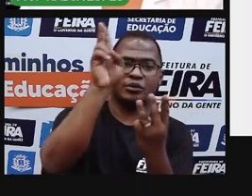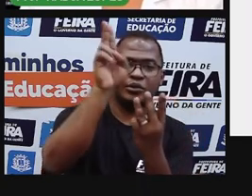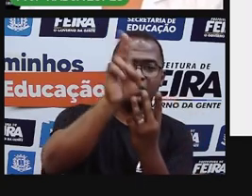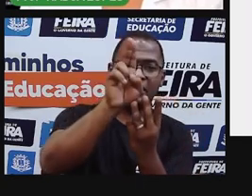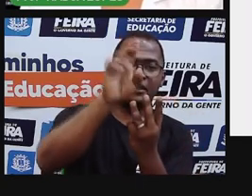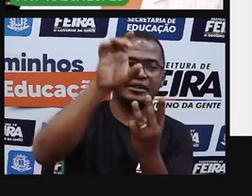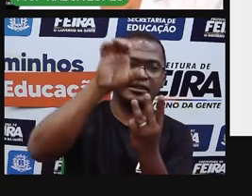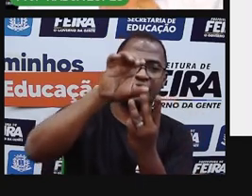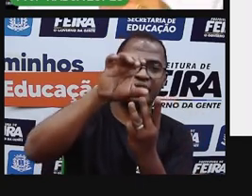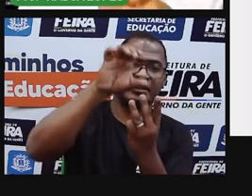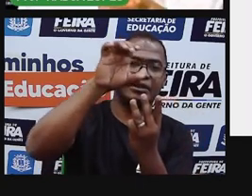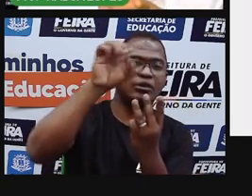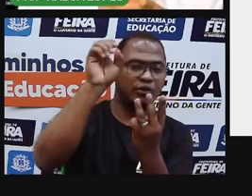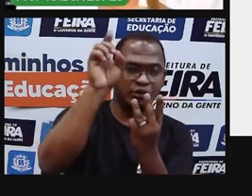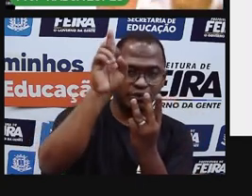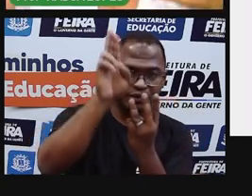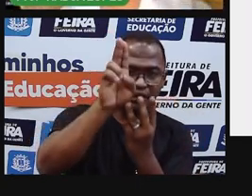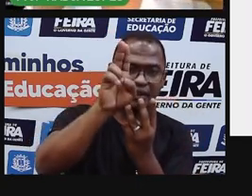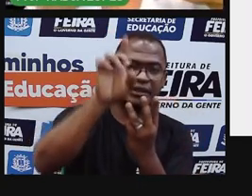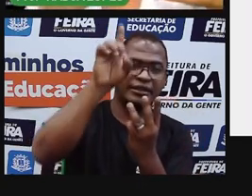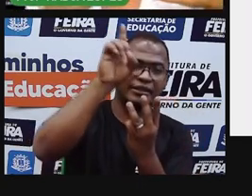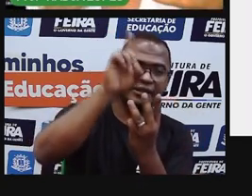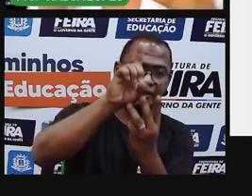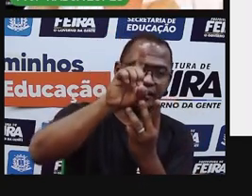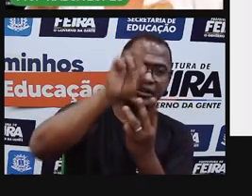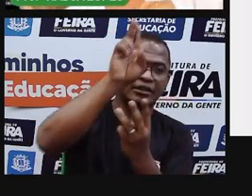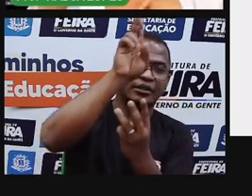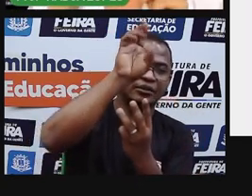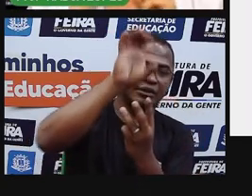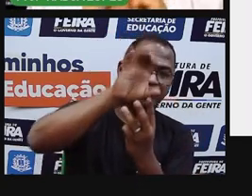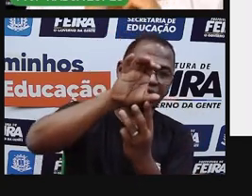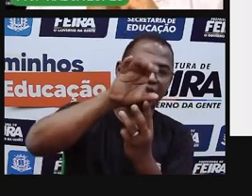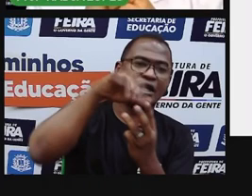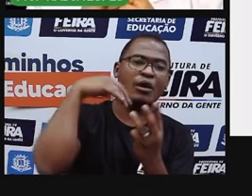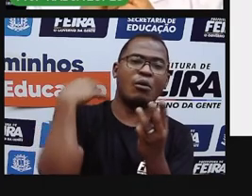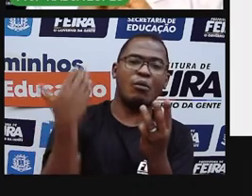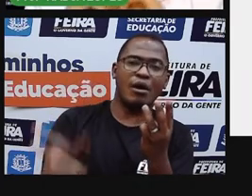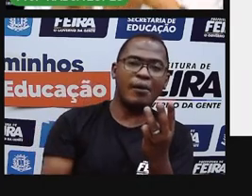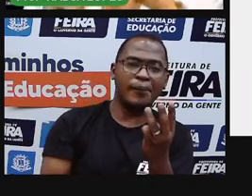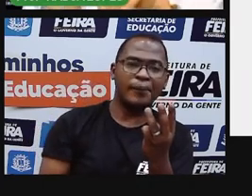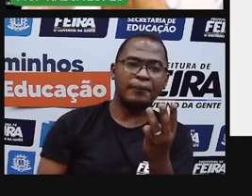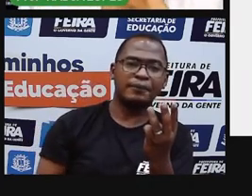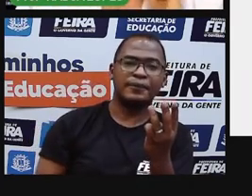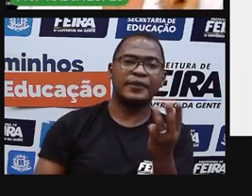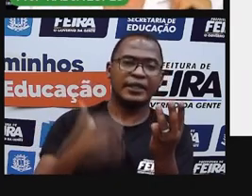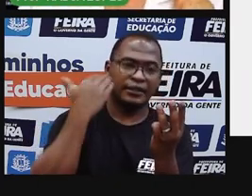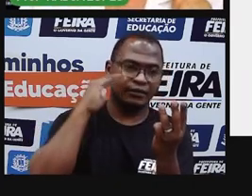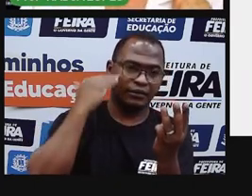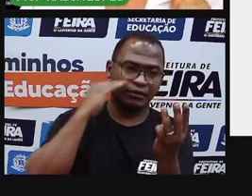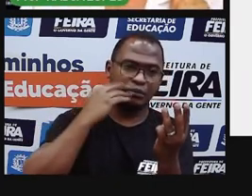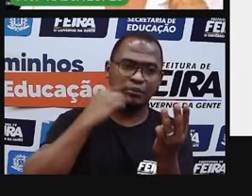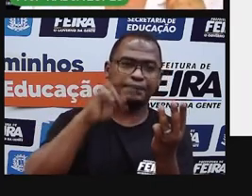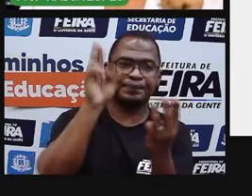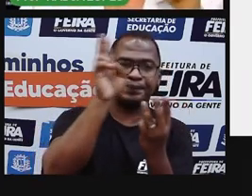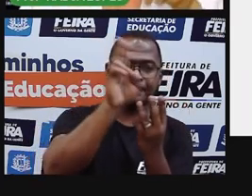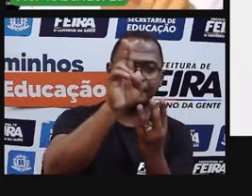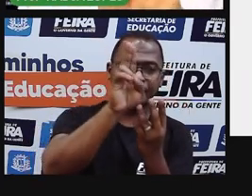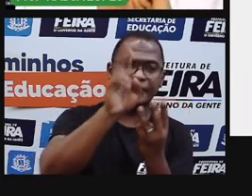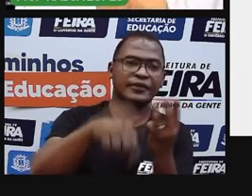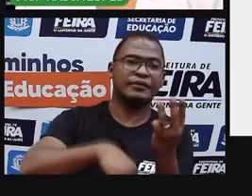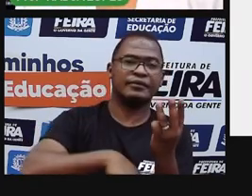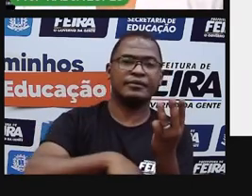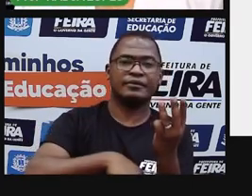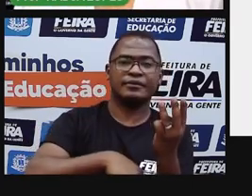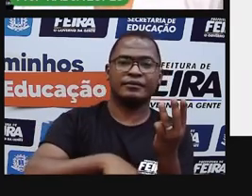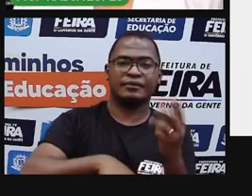centena dezena de 10 e 10 sempre na de 6 tem então hoje só pode ser o que